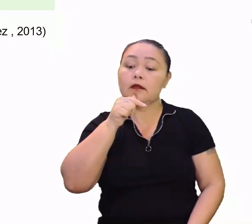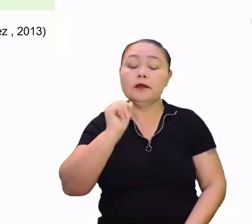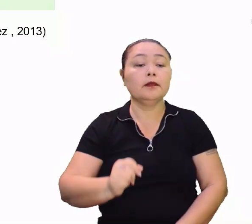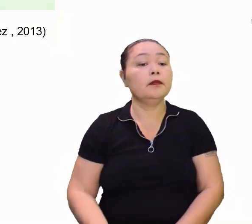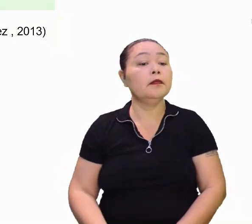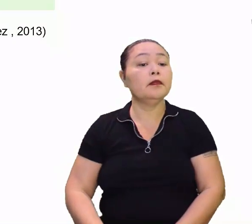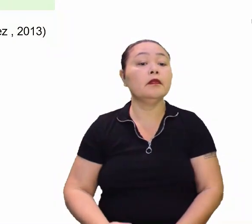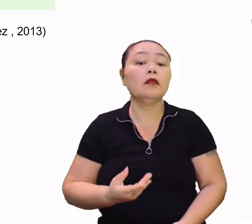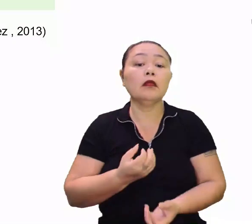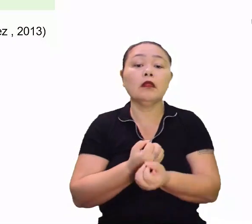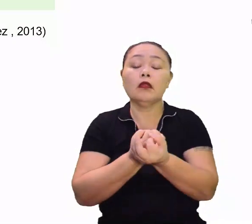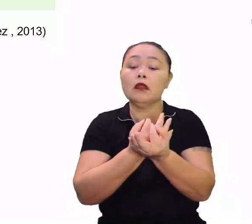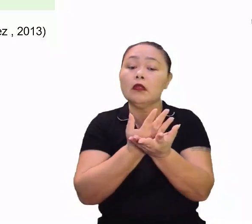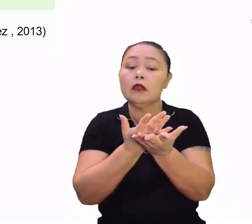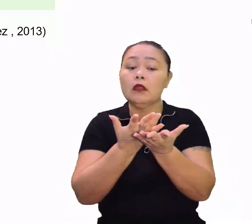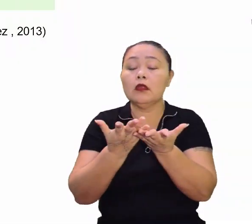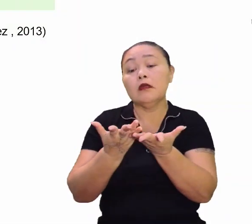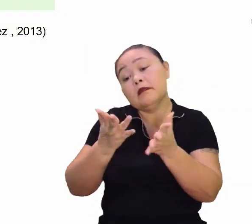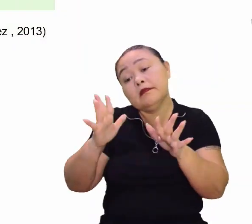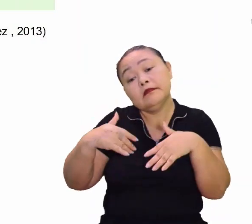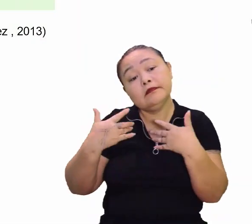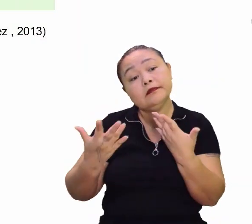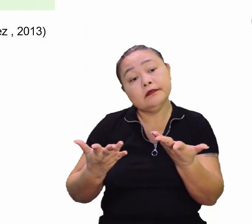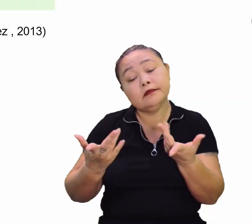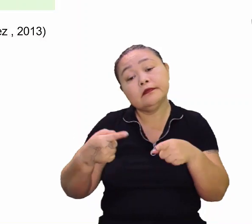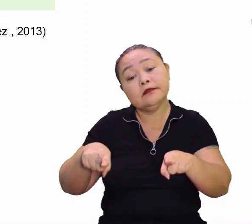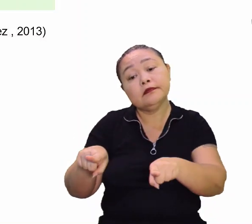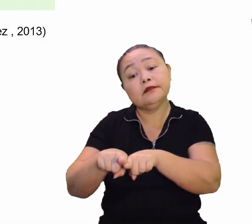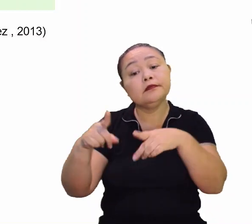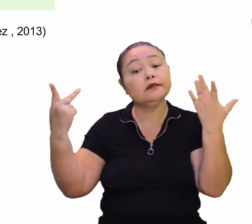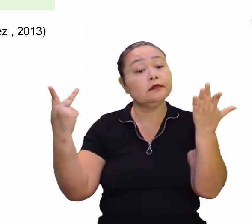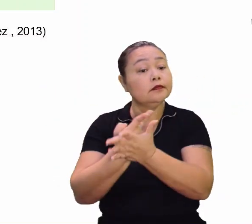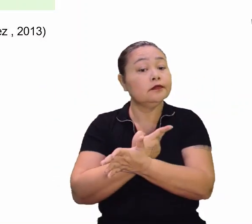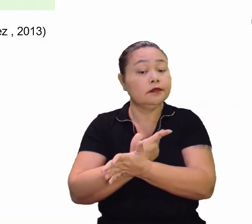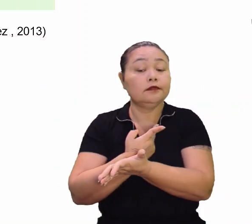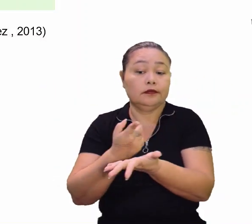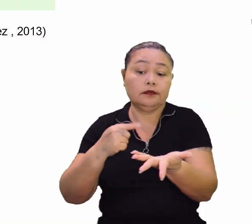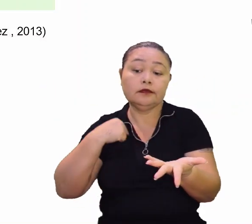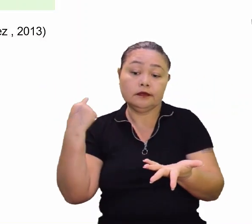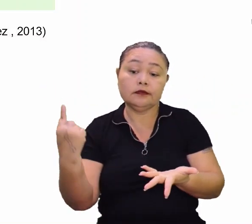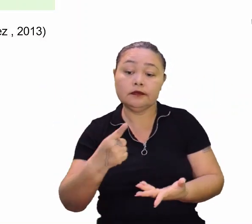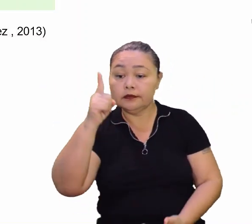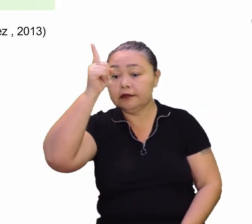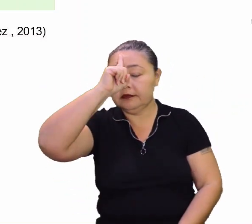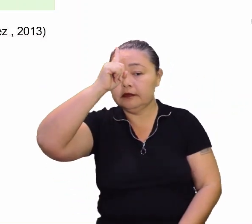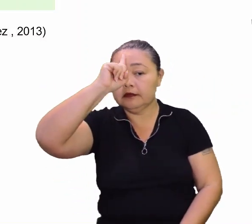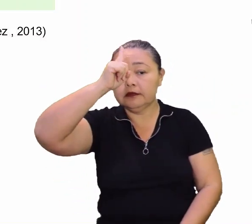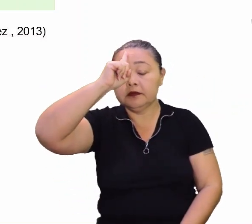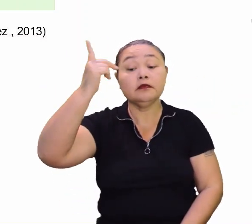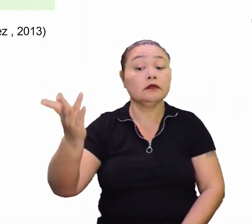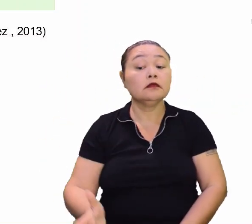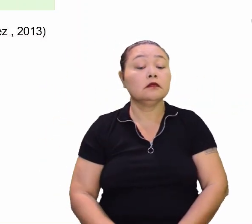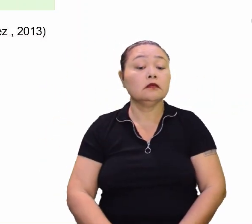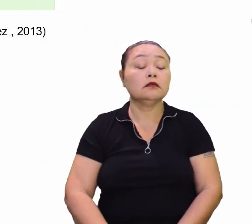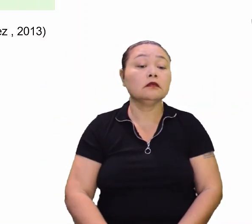E a degradação? Infelizmente, isso também acontece e faz parte do nosso dia a dia.